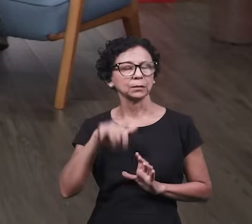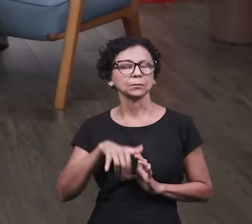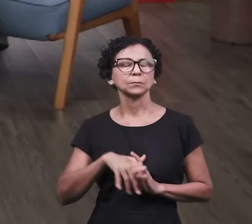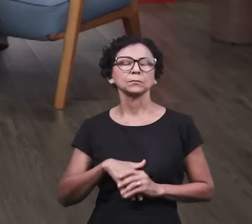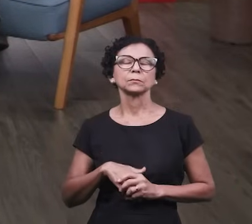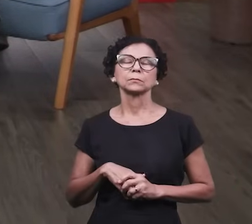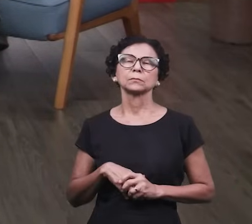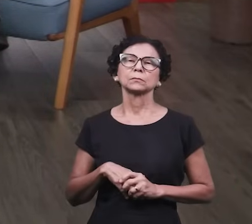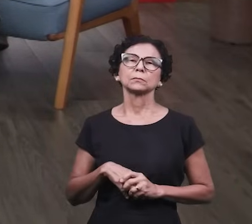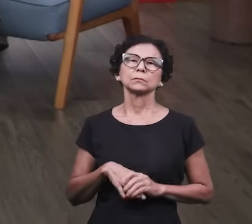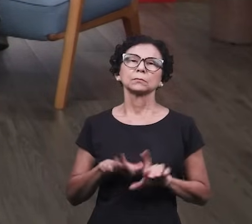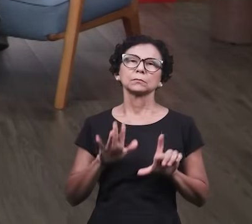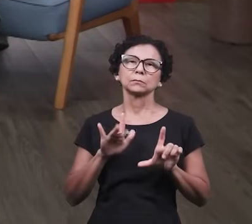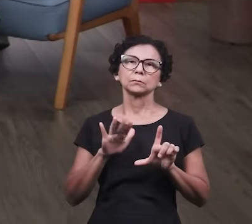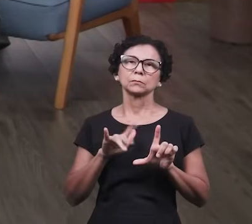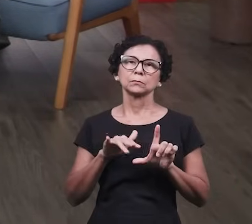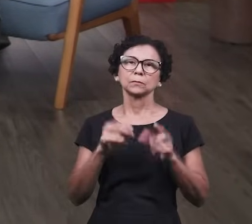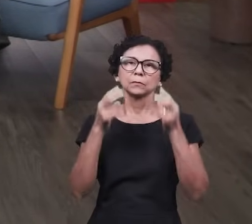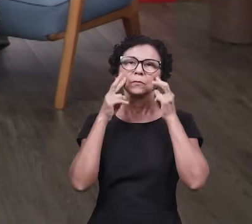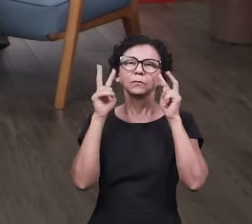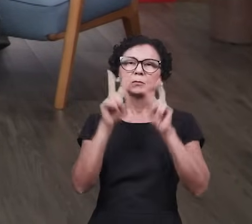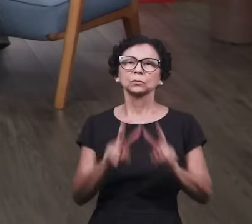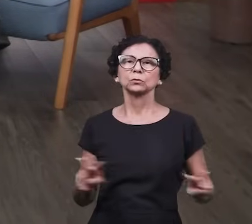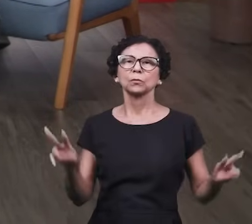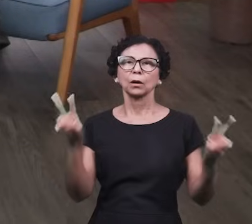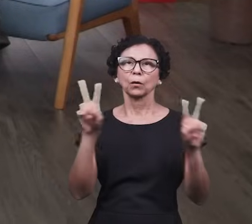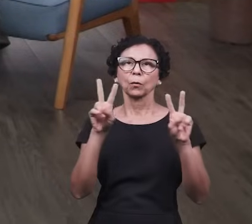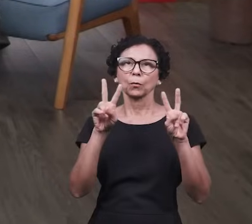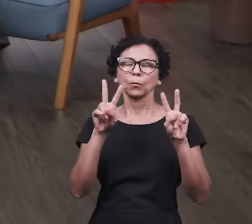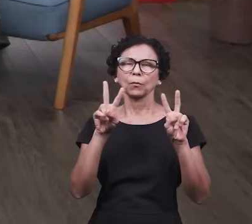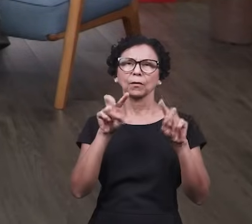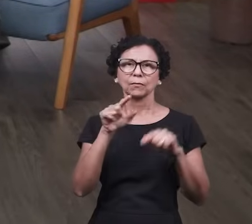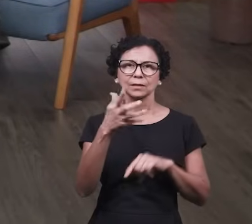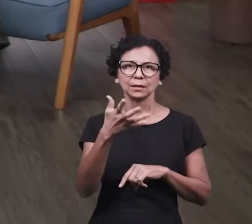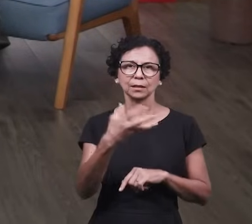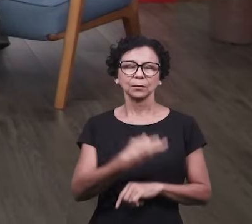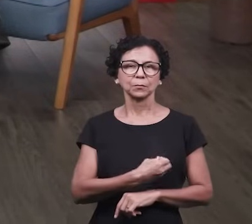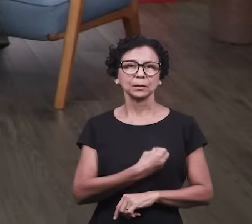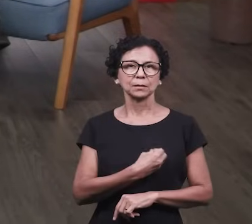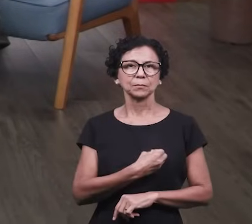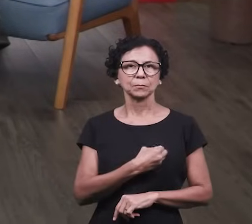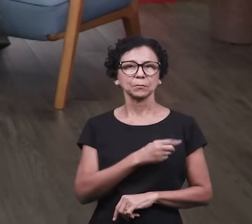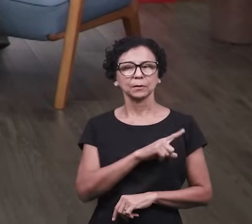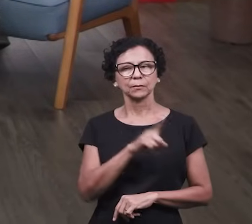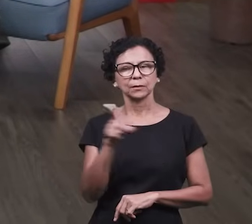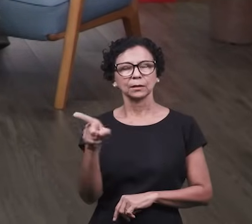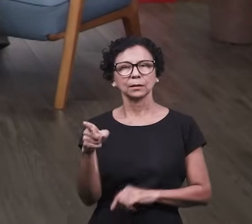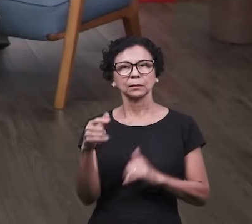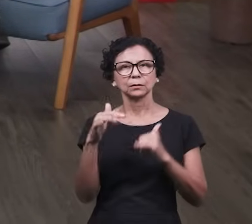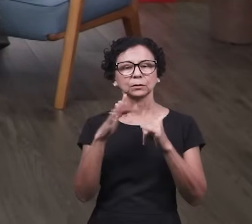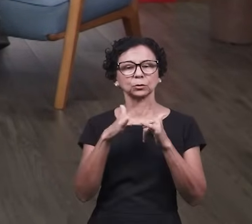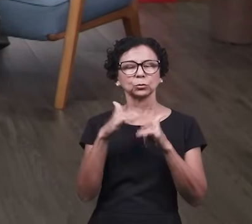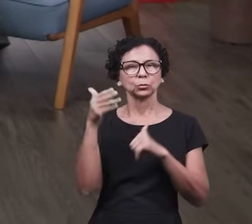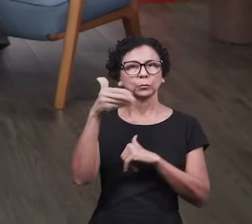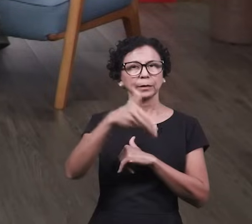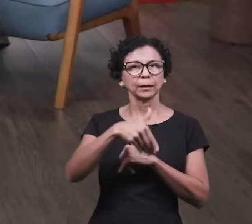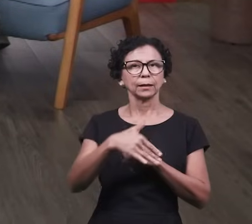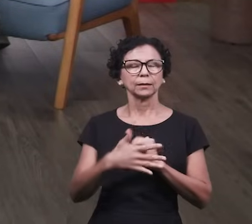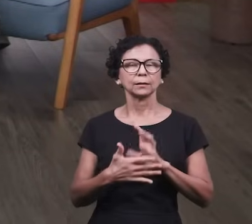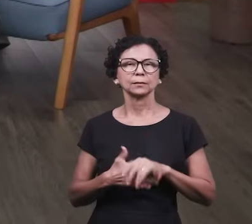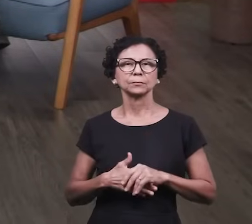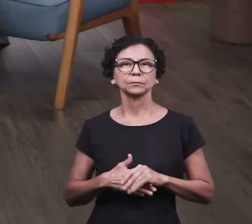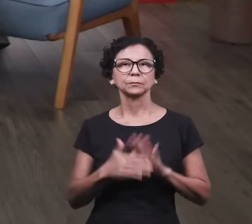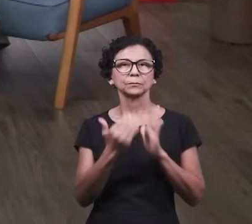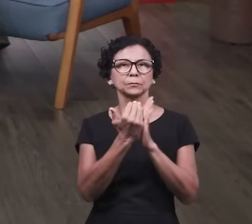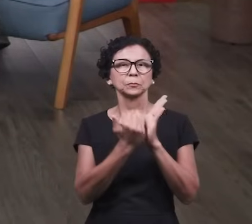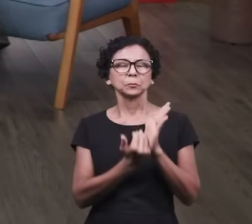um elemento é um recurso visual. Então, você está ouvindo, quer participar? Vai lá no nosso canal no YouTube, acessa esse programa,